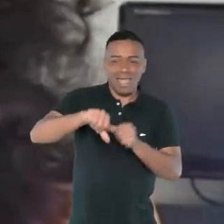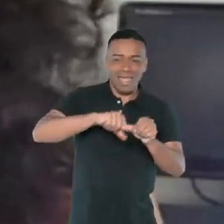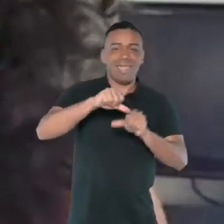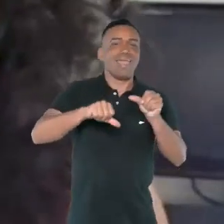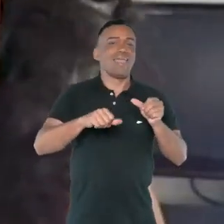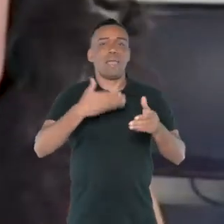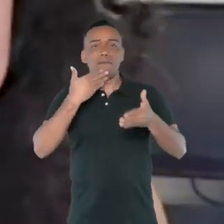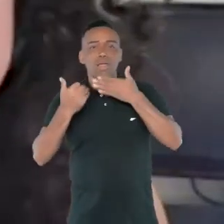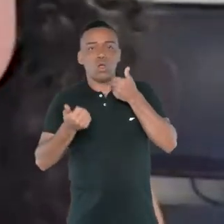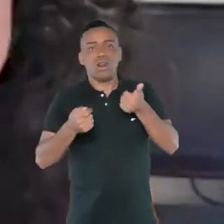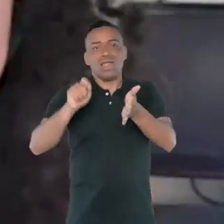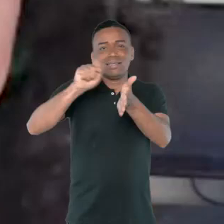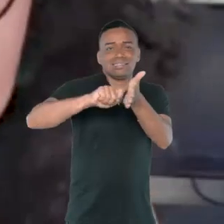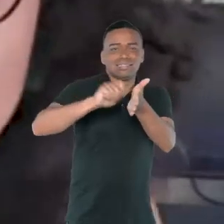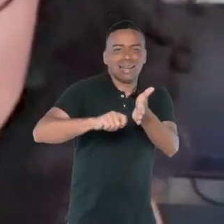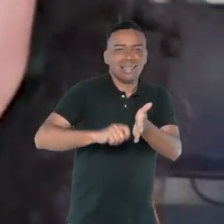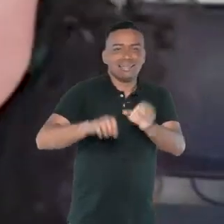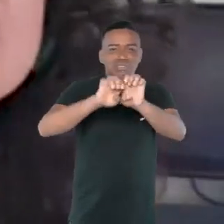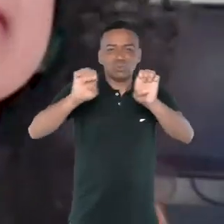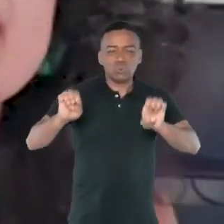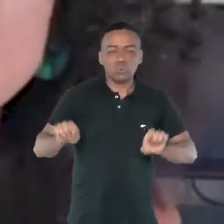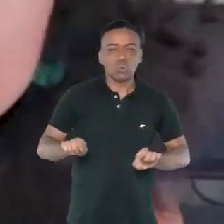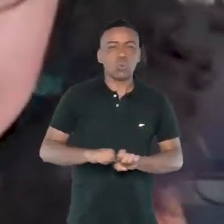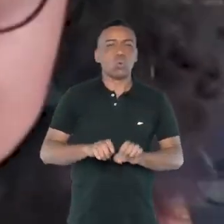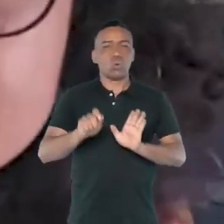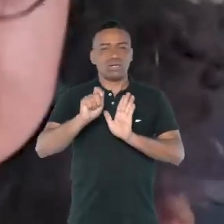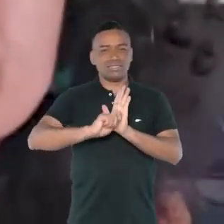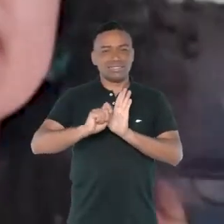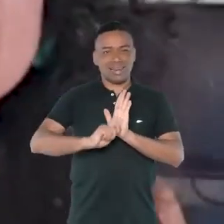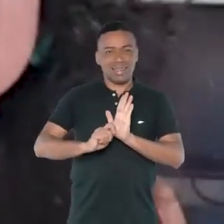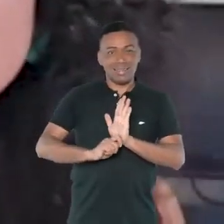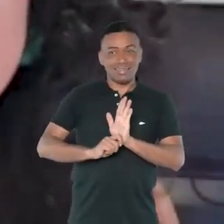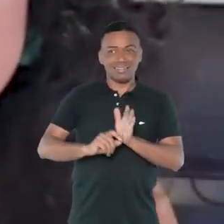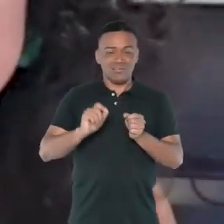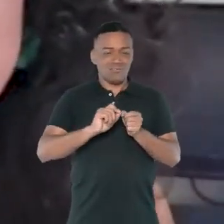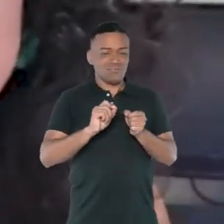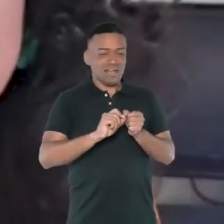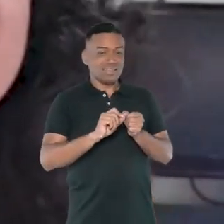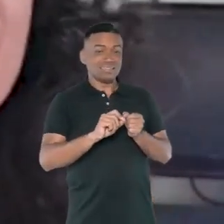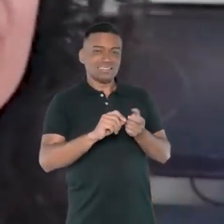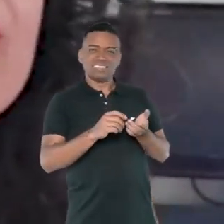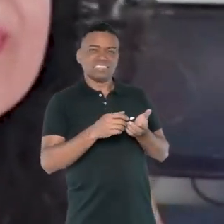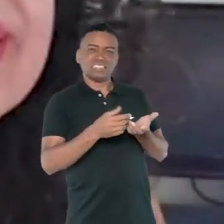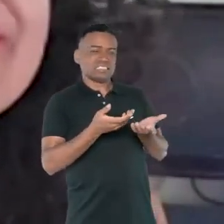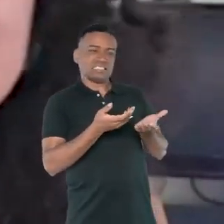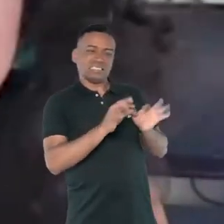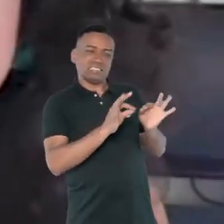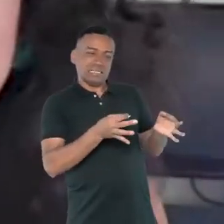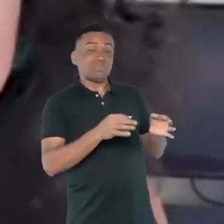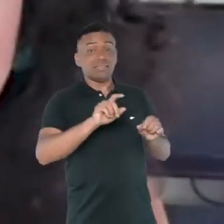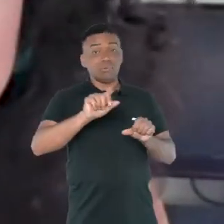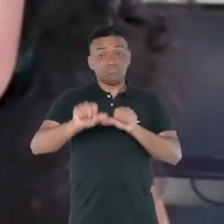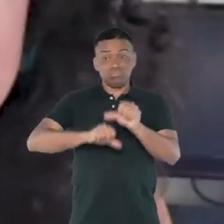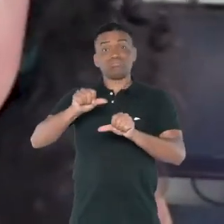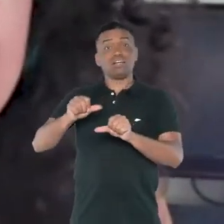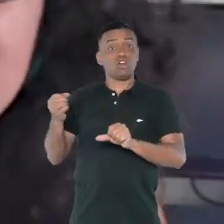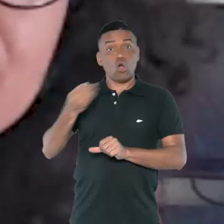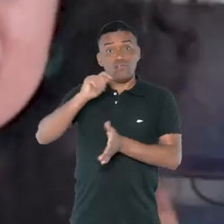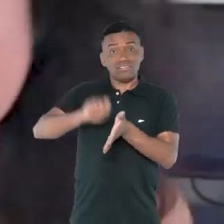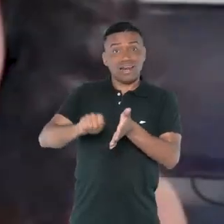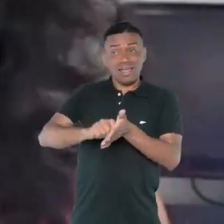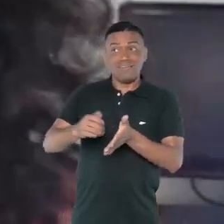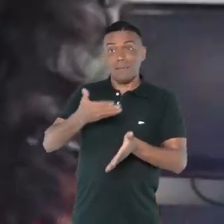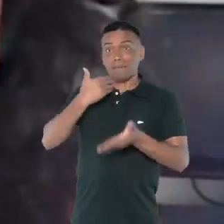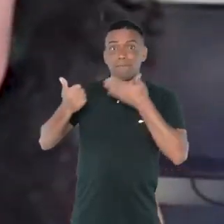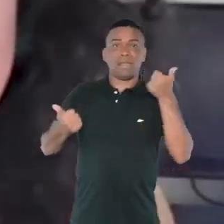aí eu refiz, mexi na história, melhorei a escrita, então eu falo que sabe quando você faz um rascunho de uma redação,